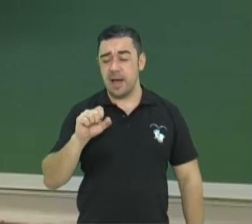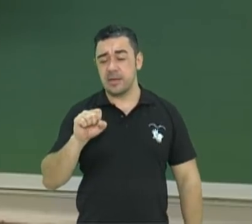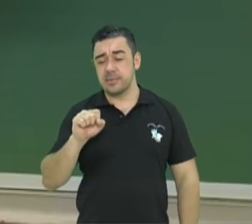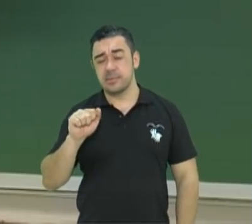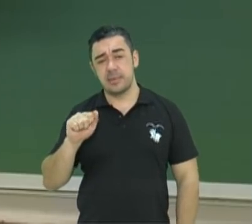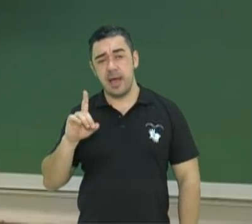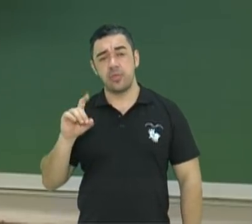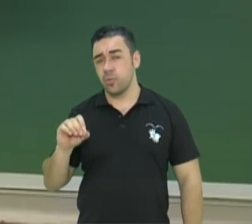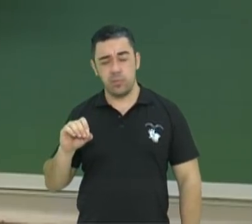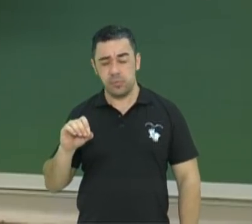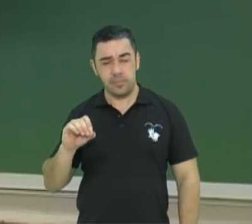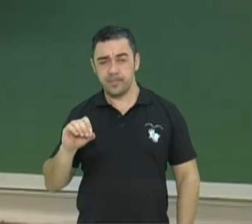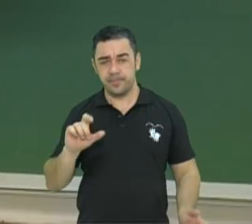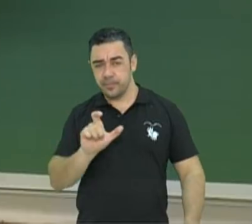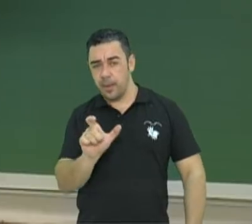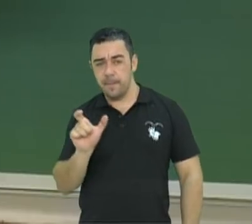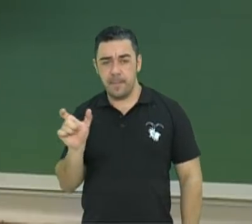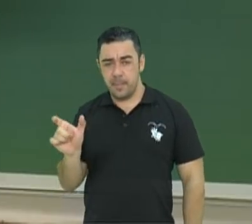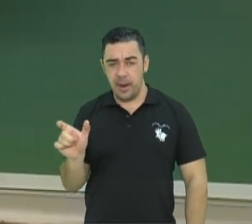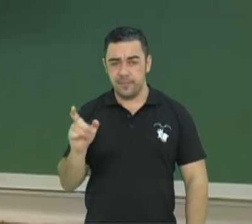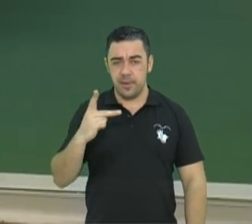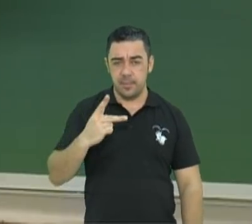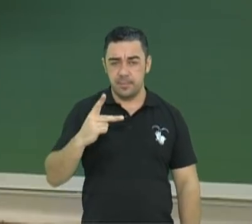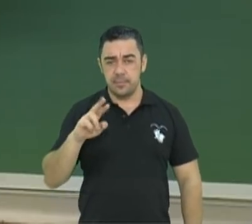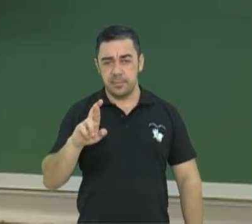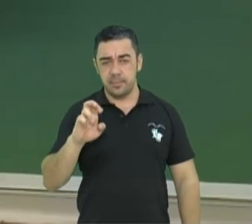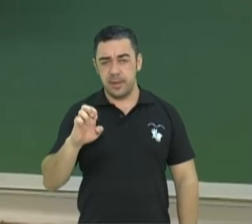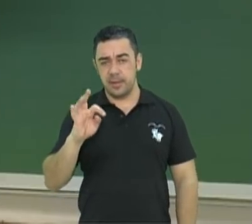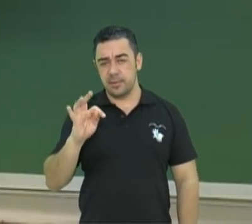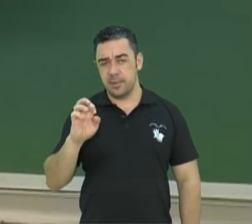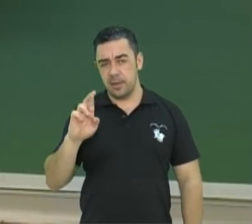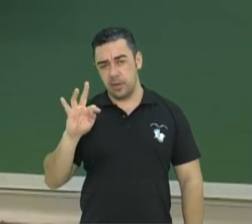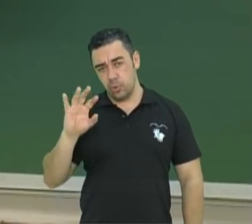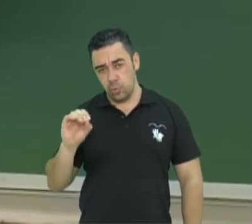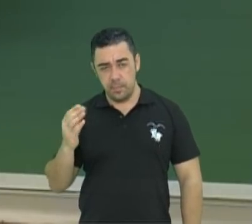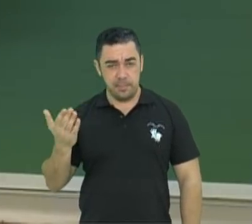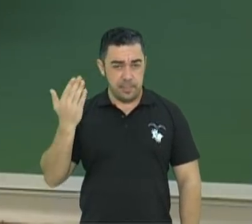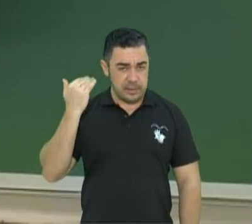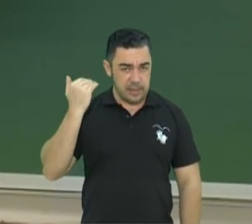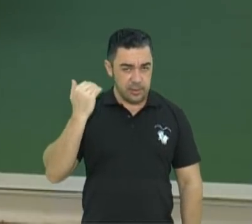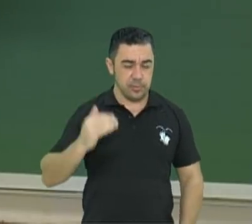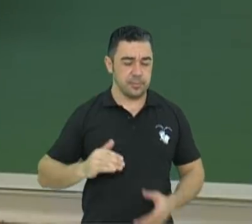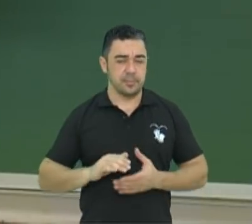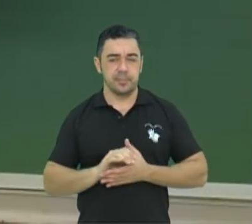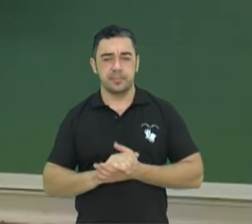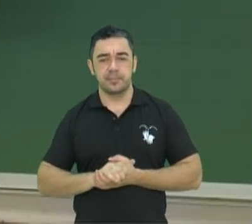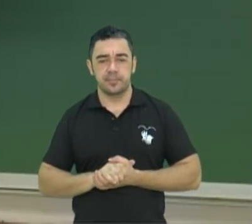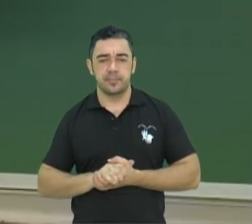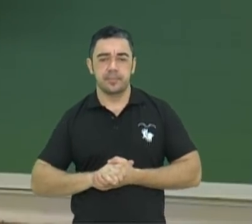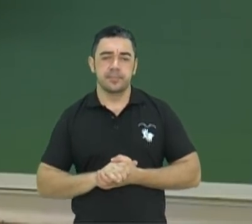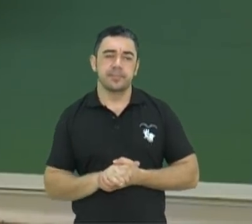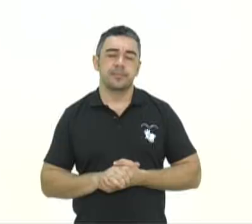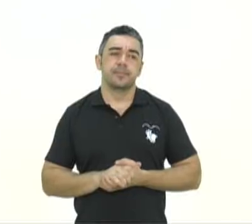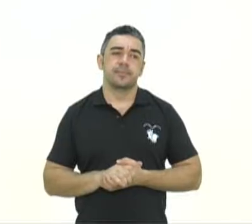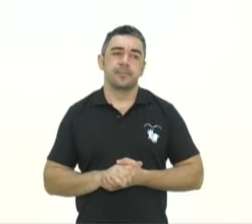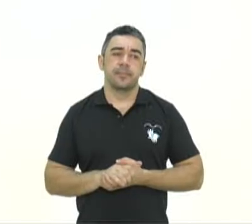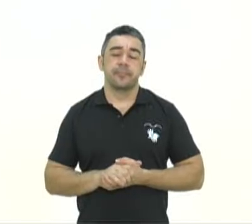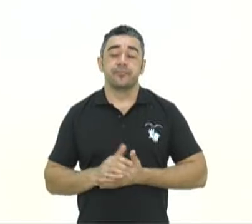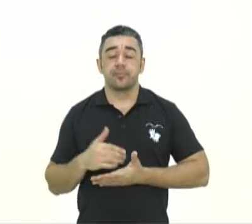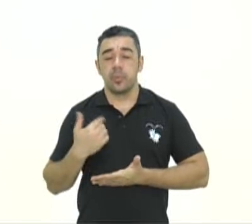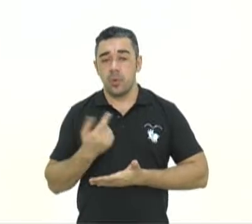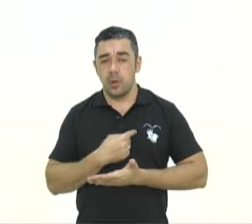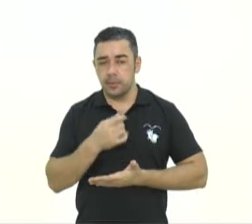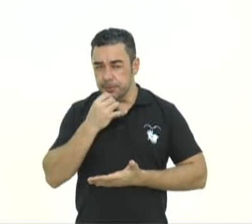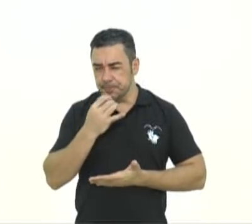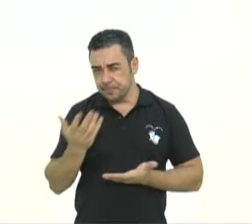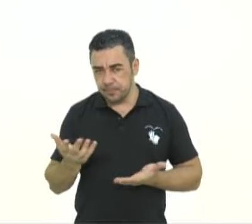nós usamos a palavra pretérito para fazer a mesma referência. Então, acompanha comigo aqui. Quando nós queremos